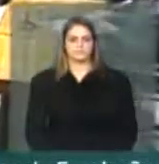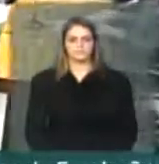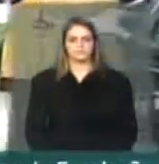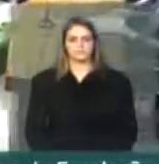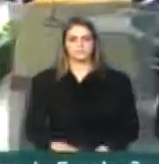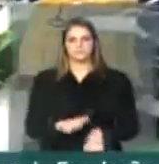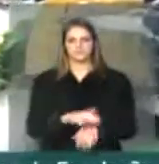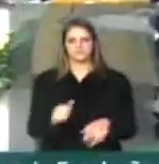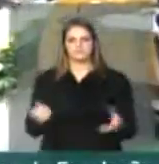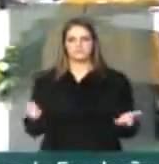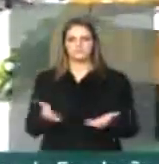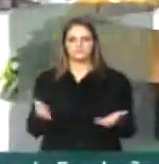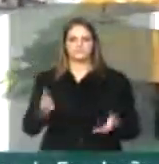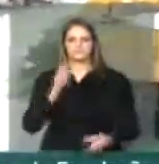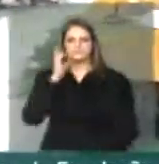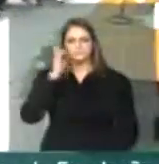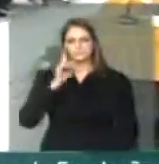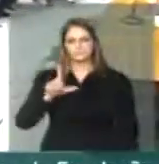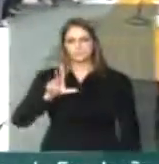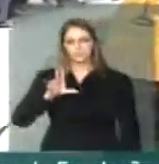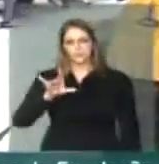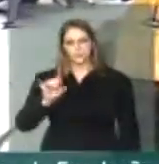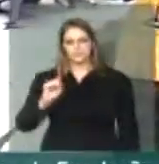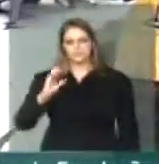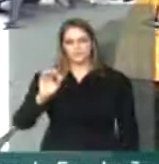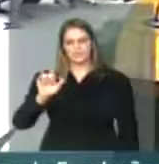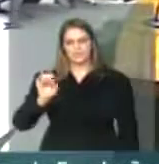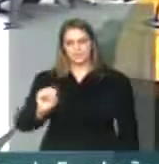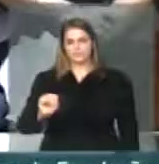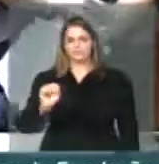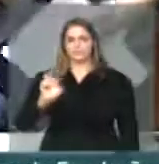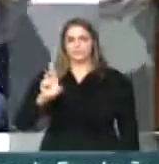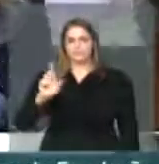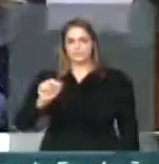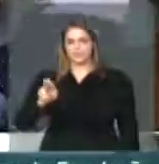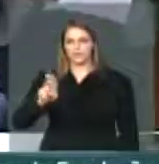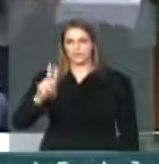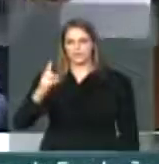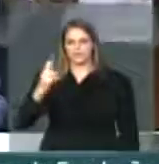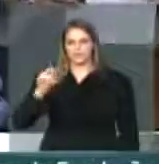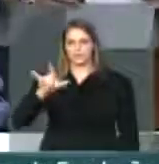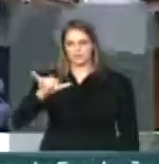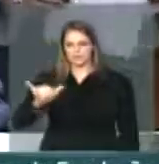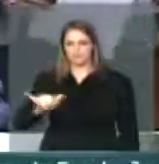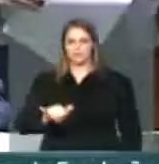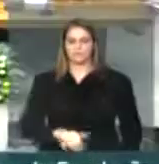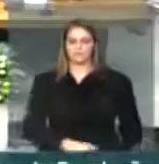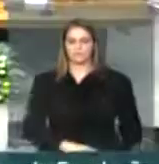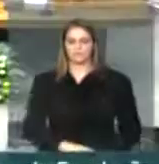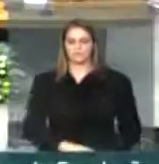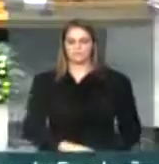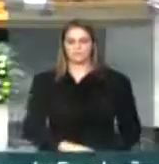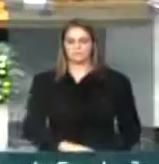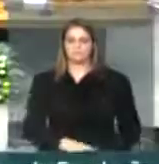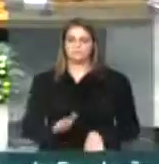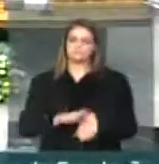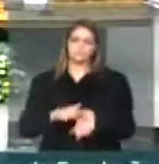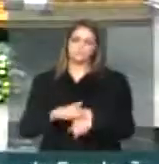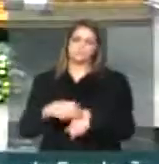Conceda a palavra ao deputado Luiz Carlos Rauli, autor de um dos requerimentos.